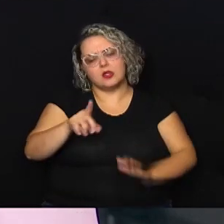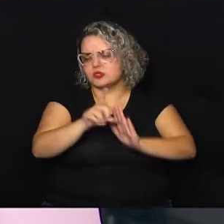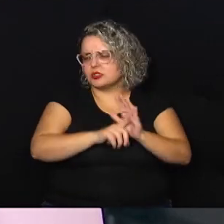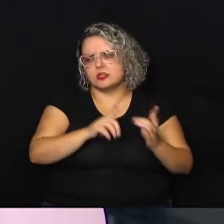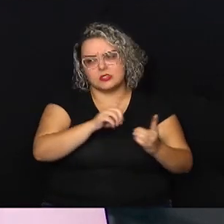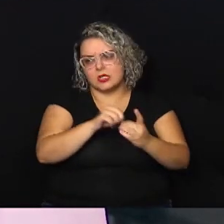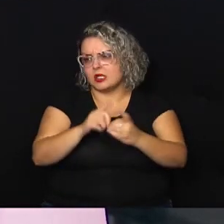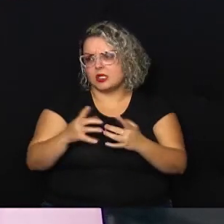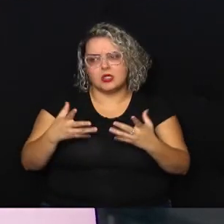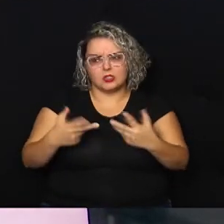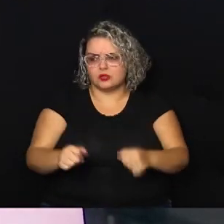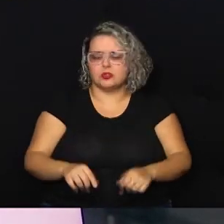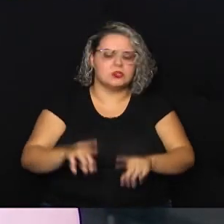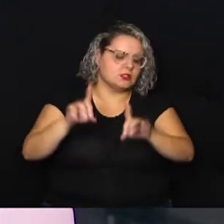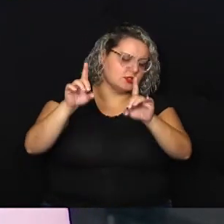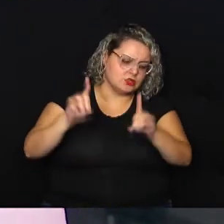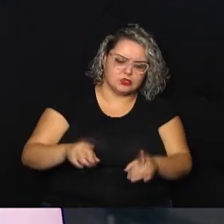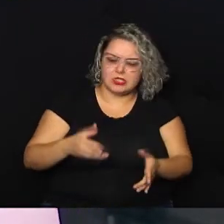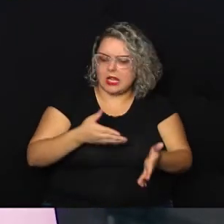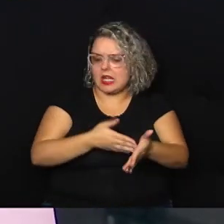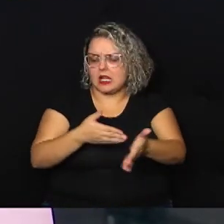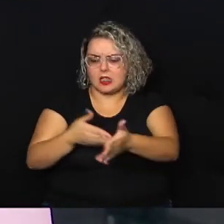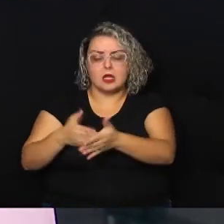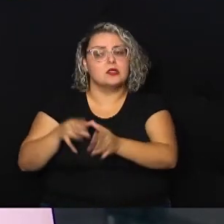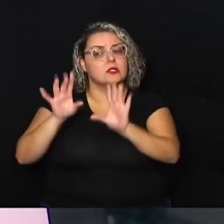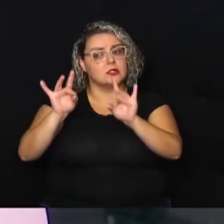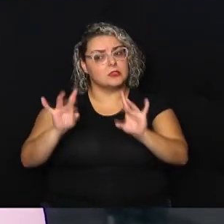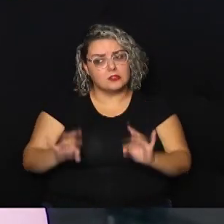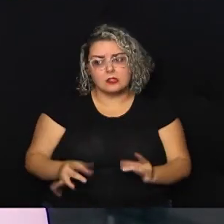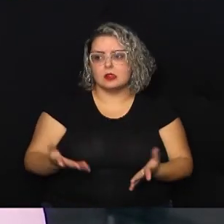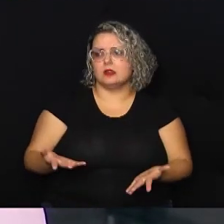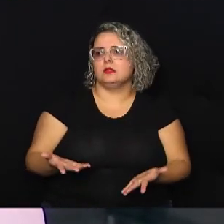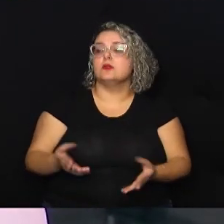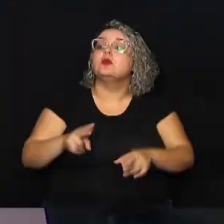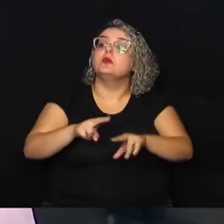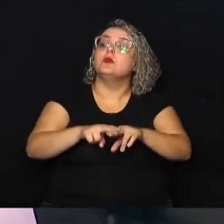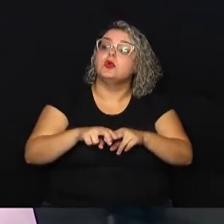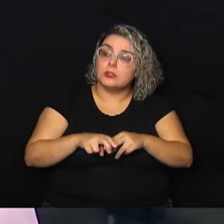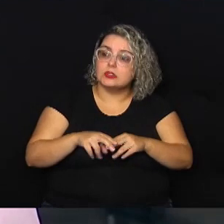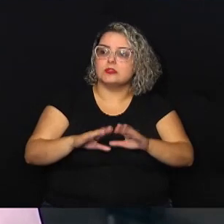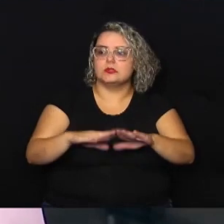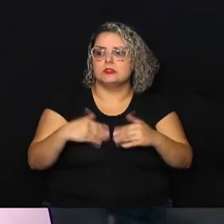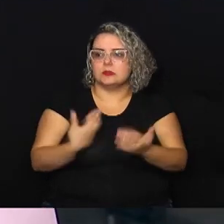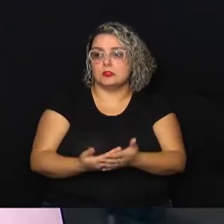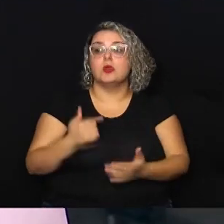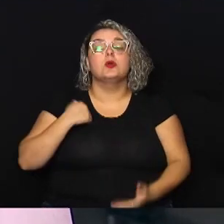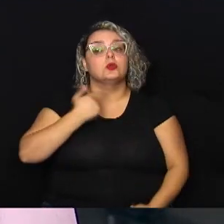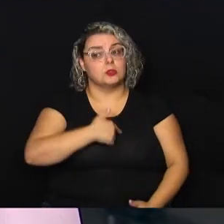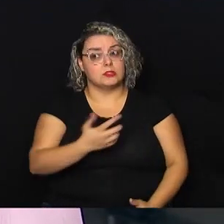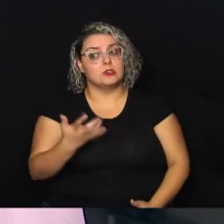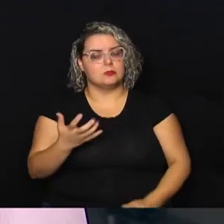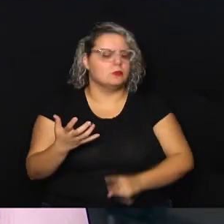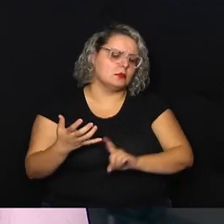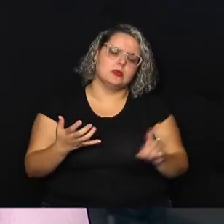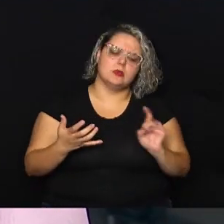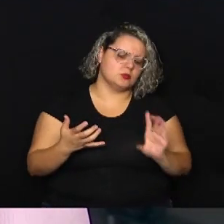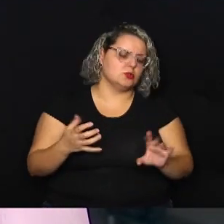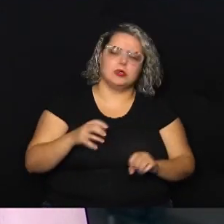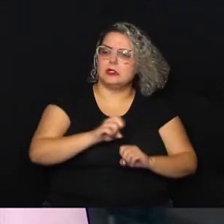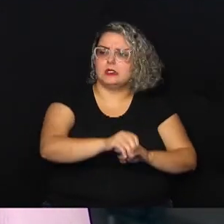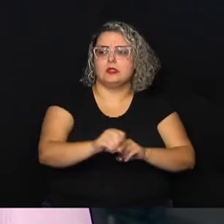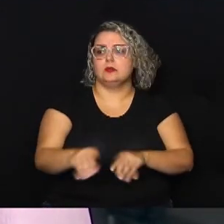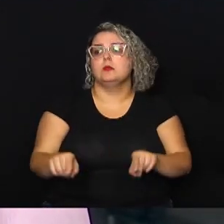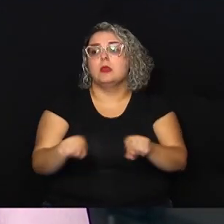as suas deficiências, todas as suas especificidades. Então, por isso, esse requerimento. Nós queremos não só na educação, mas